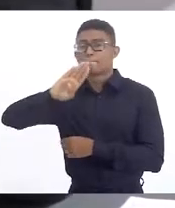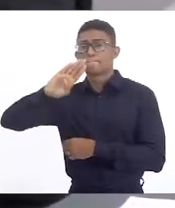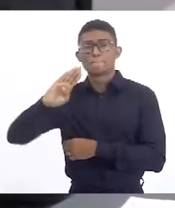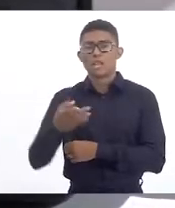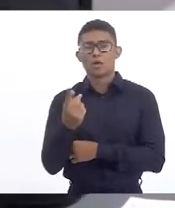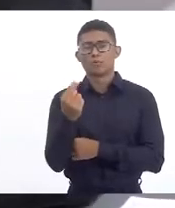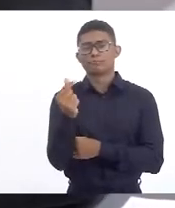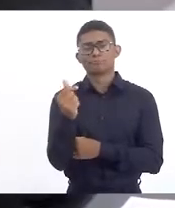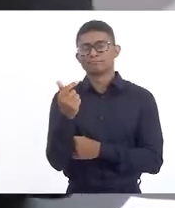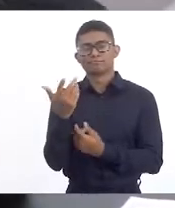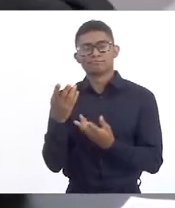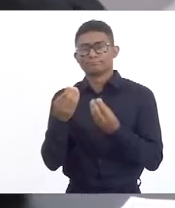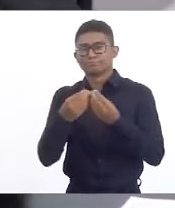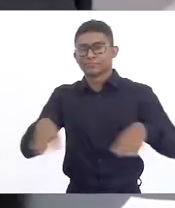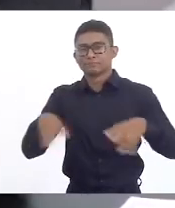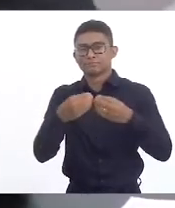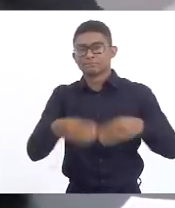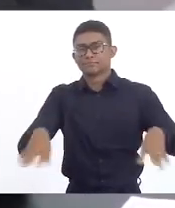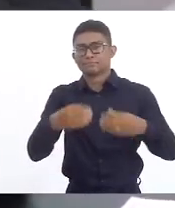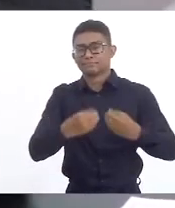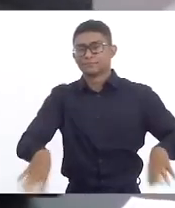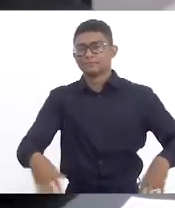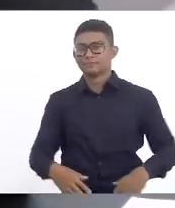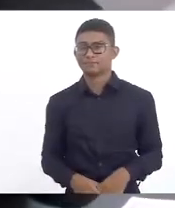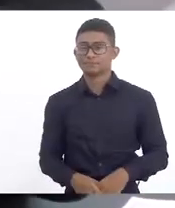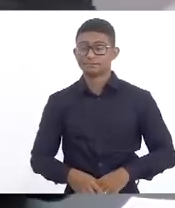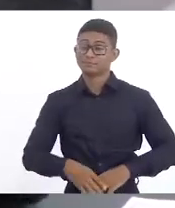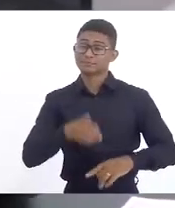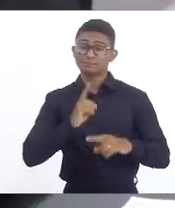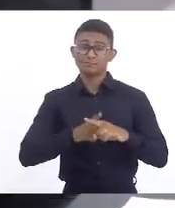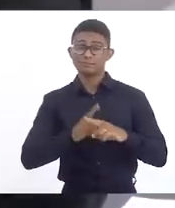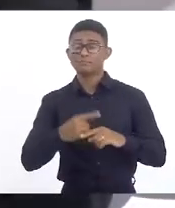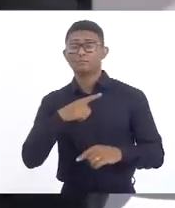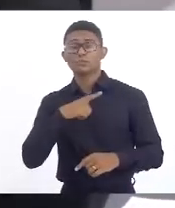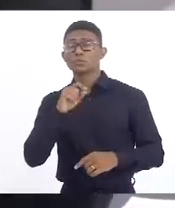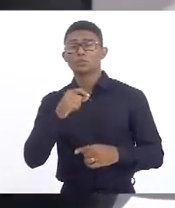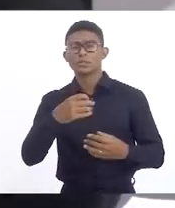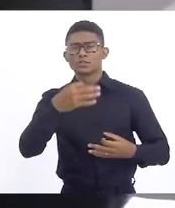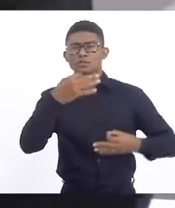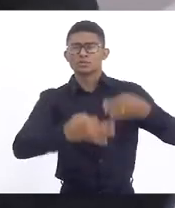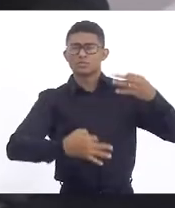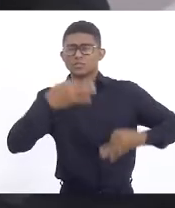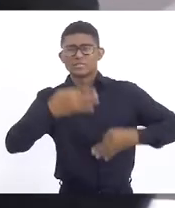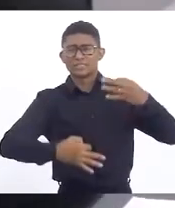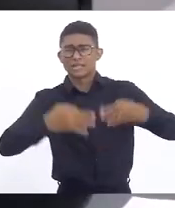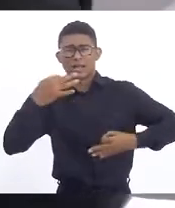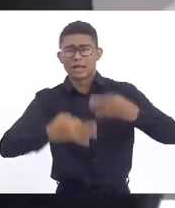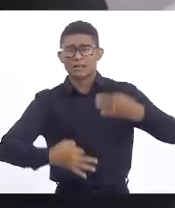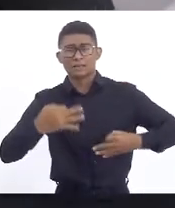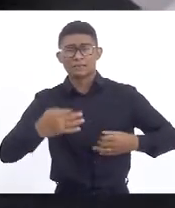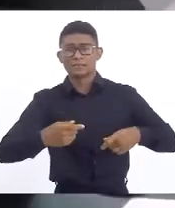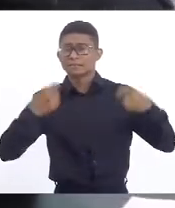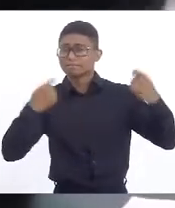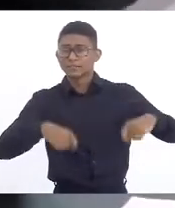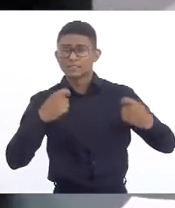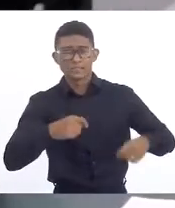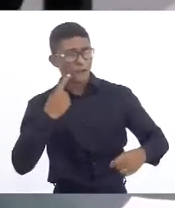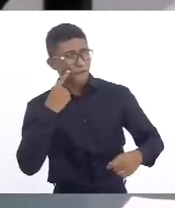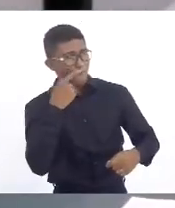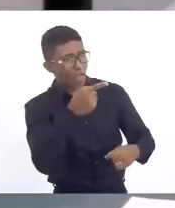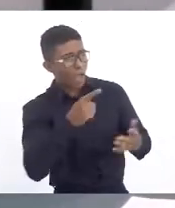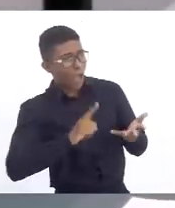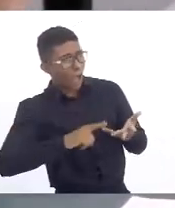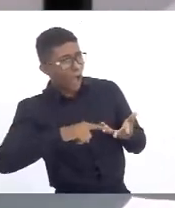justiça para caracterizar todas essas demandas que não acabam, né? E até hoje a gente não tem